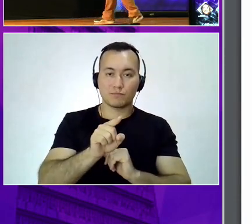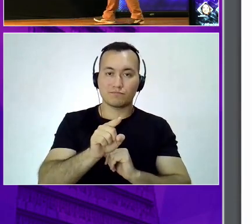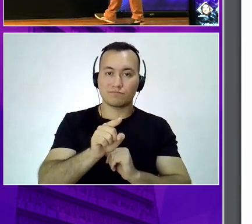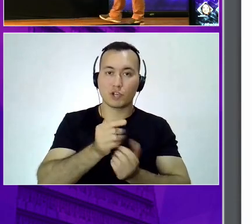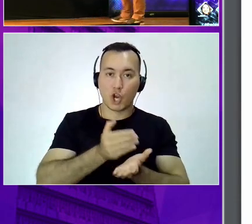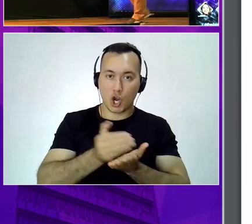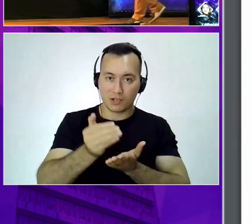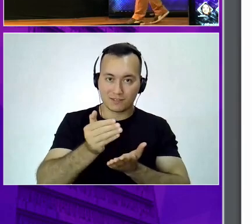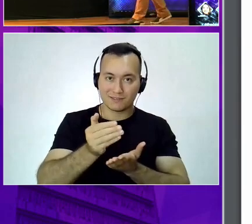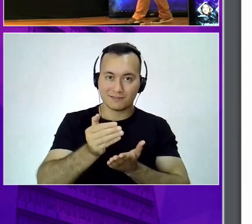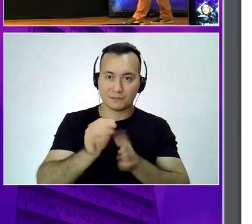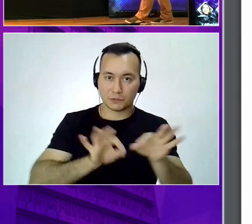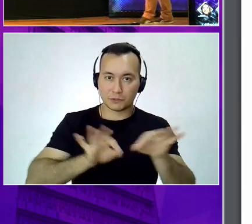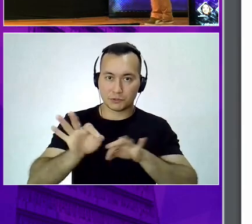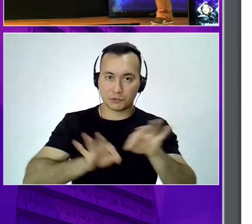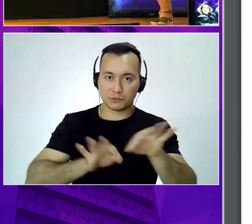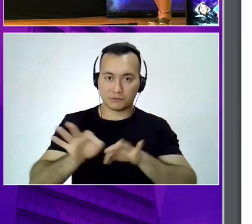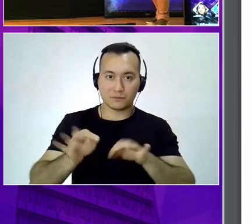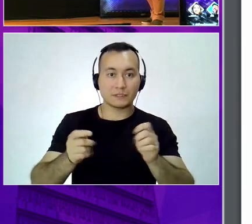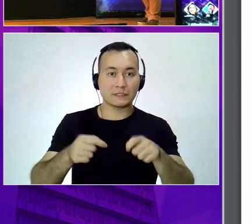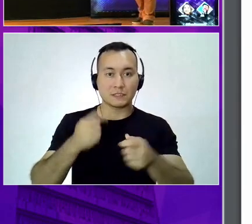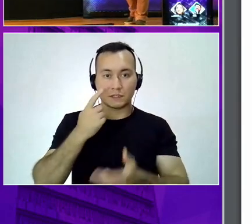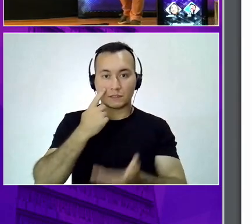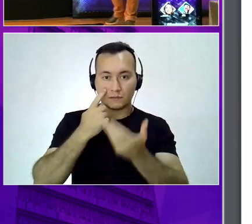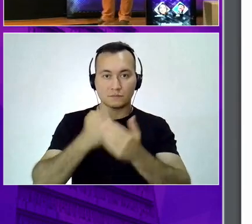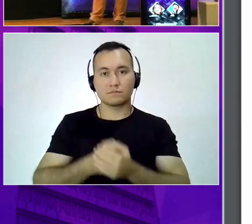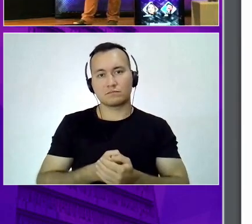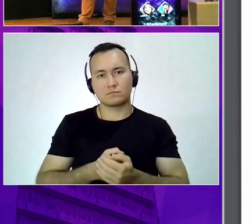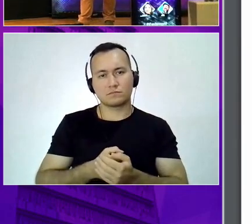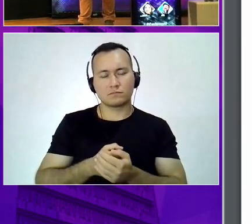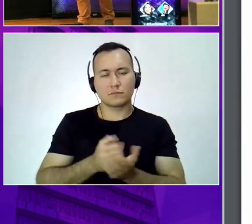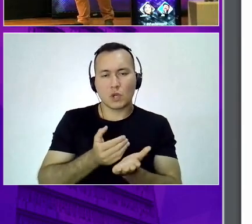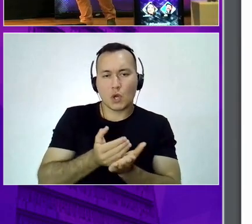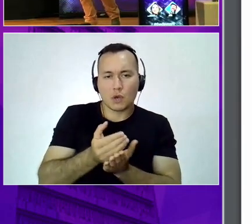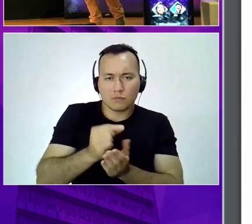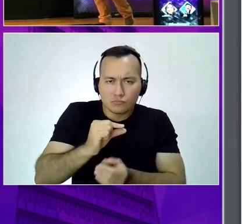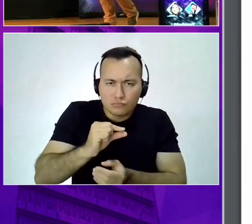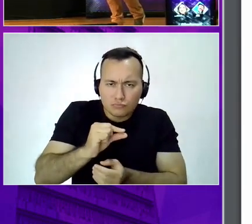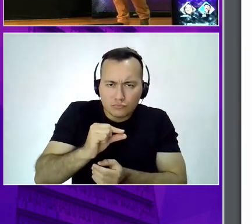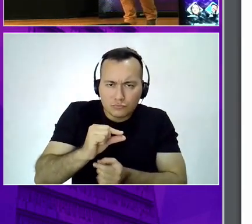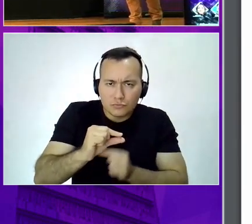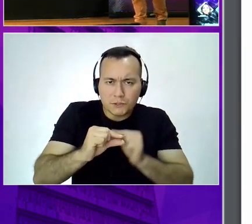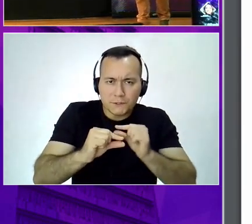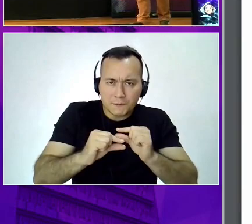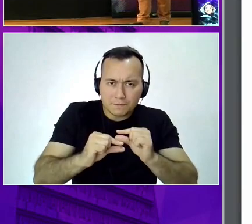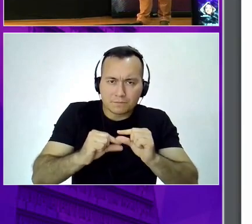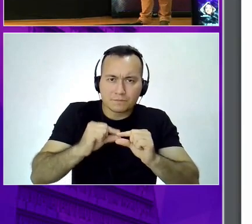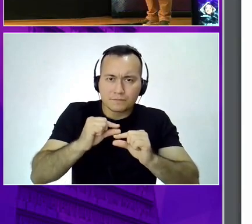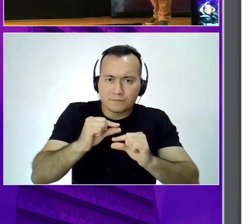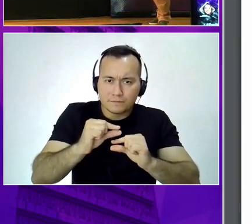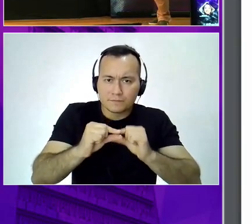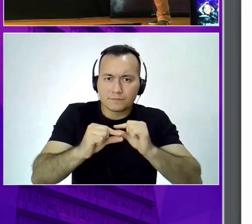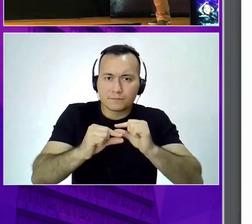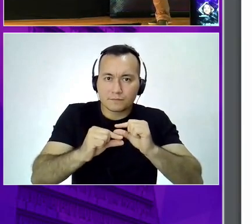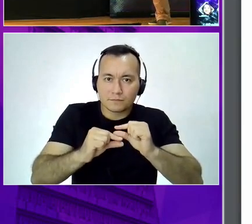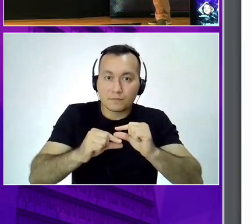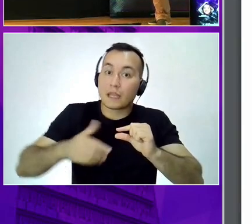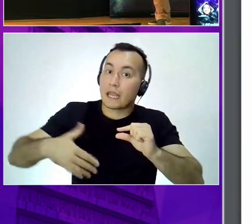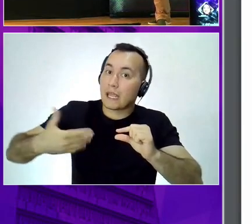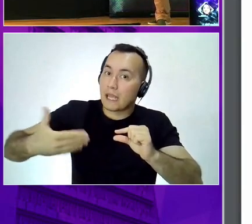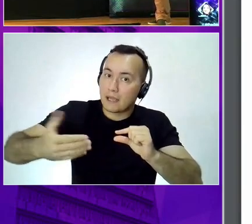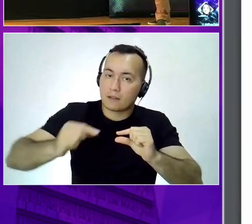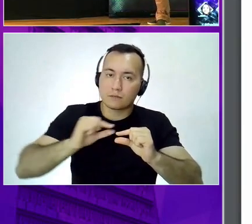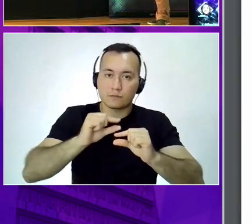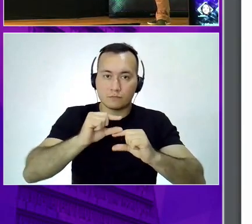processo de mudança. Você vai começar pequeno, vai começar em algum lugar, uma equipe, um grupo, mais pessoas vão querer estar, e aí você vai cruzar esse abismo